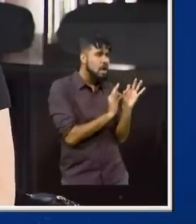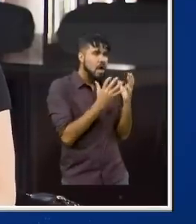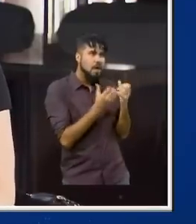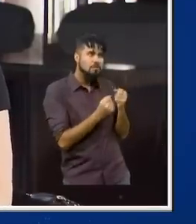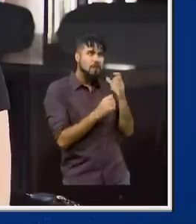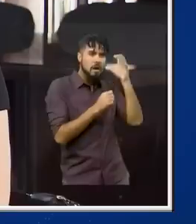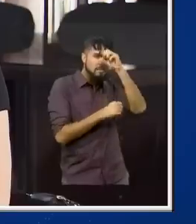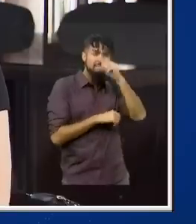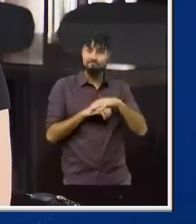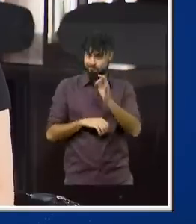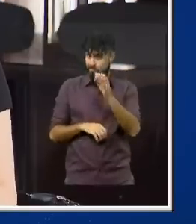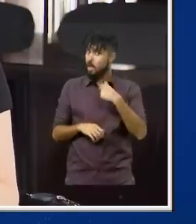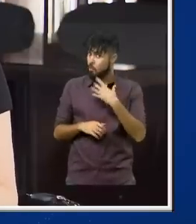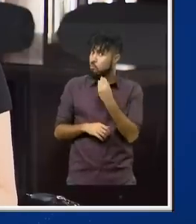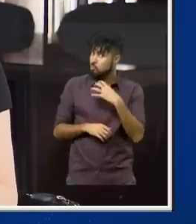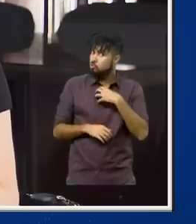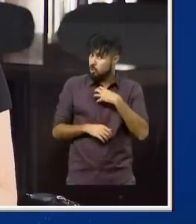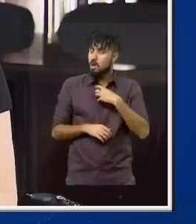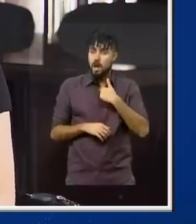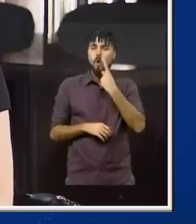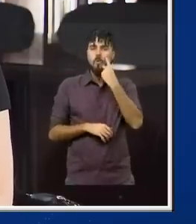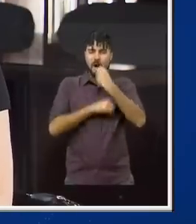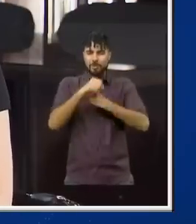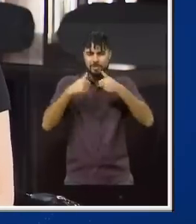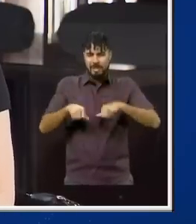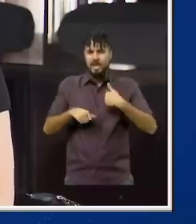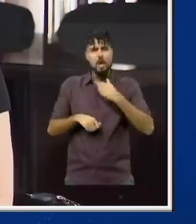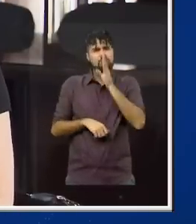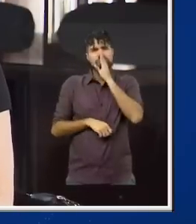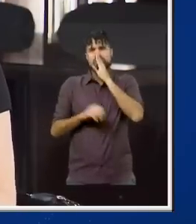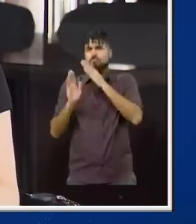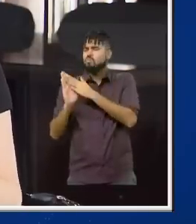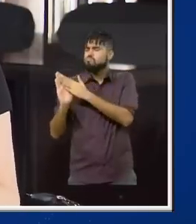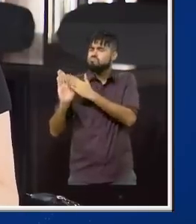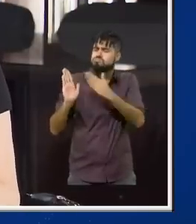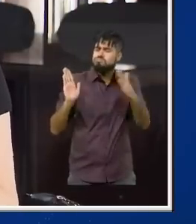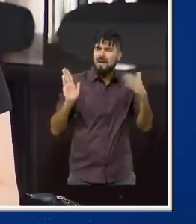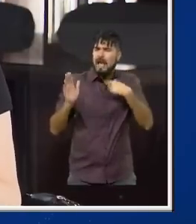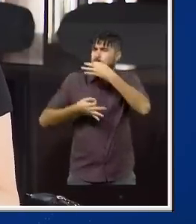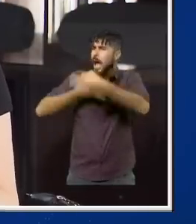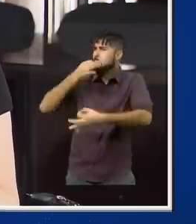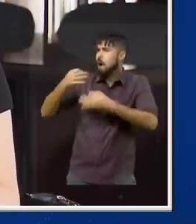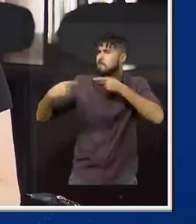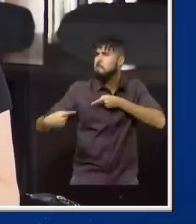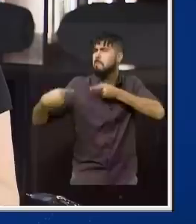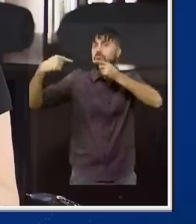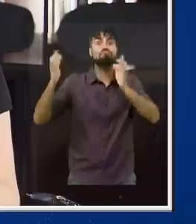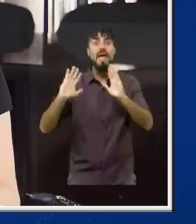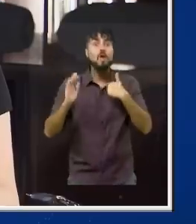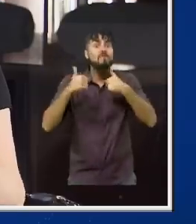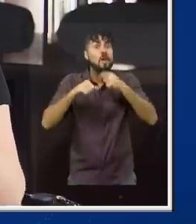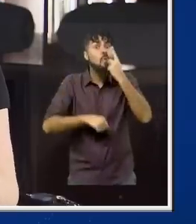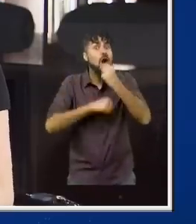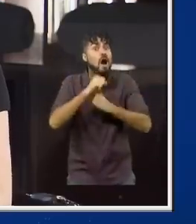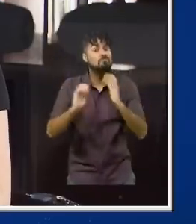os clientes e com os Barbalho por exemplo Então essa é a ala corrupta é essa tá na campanha do